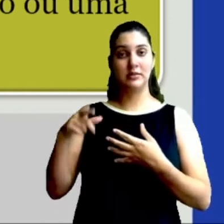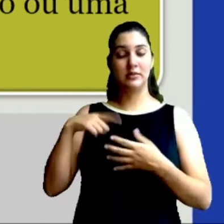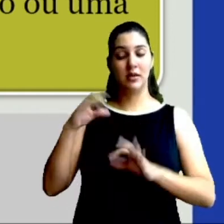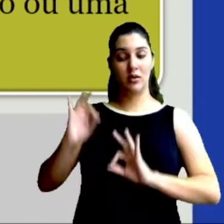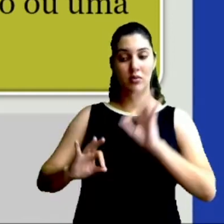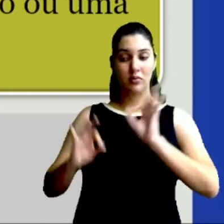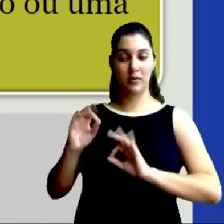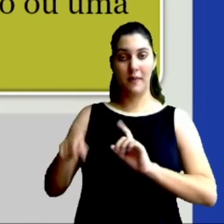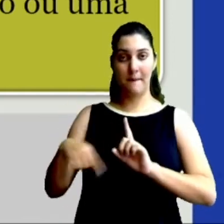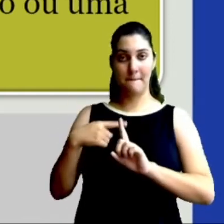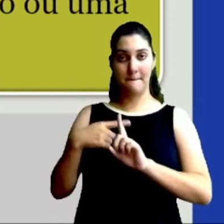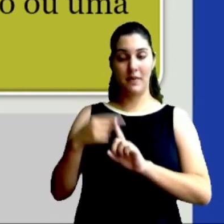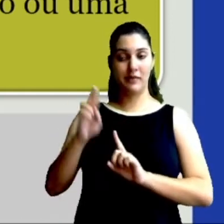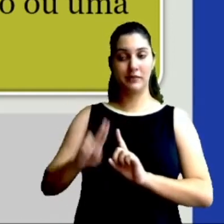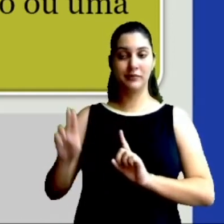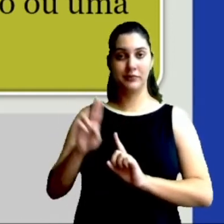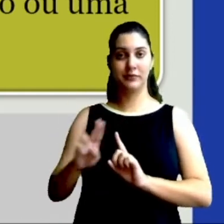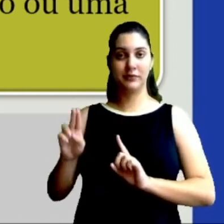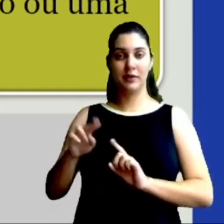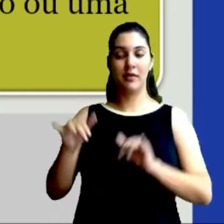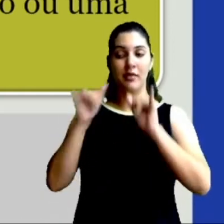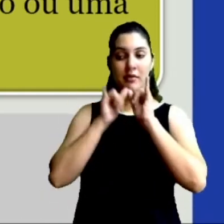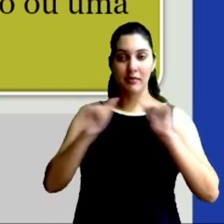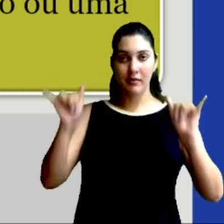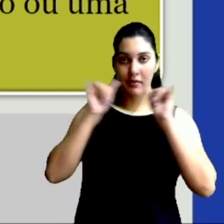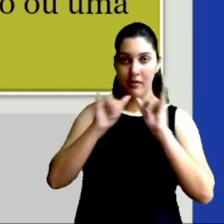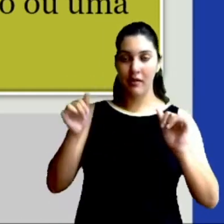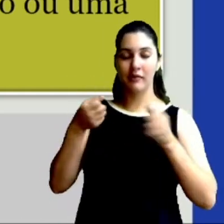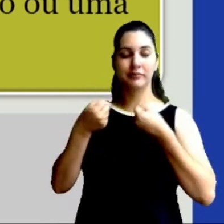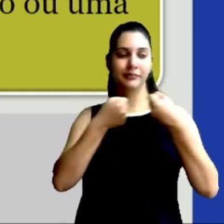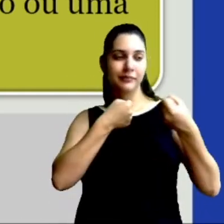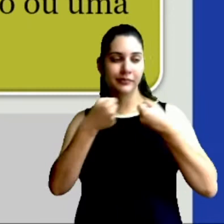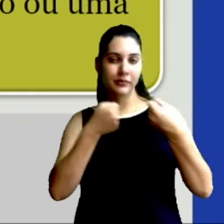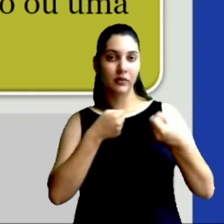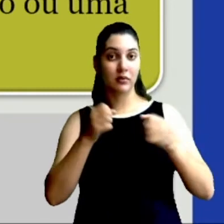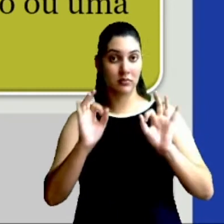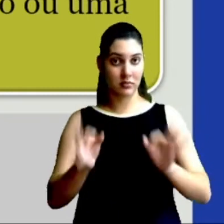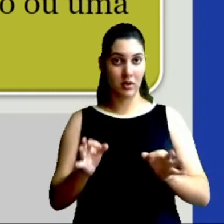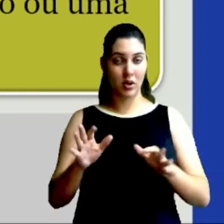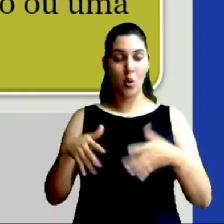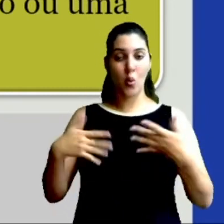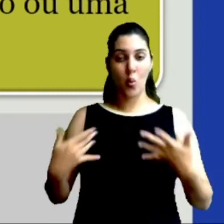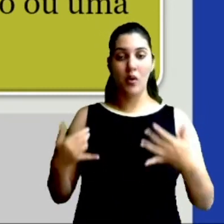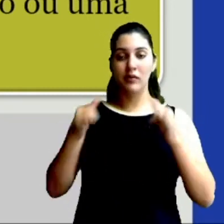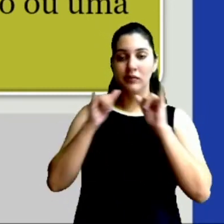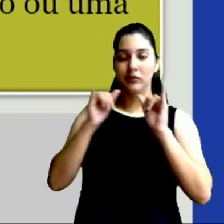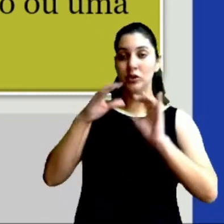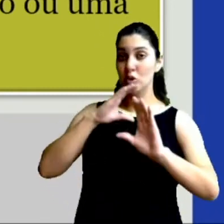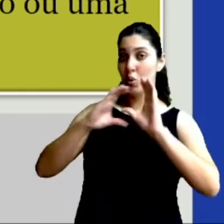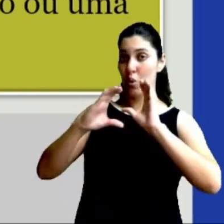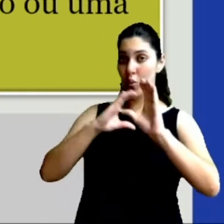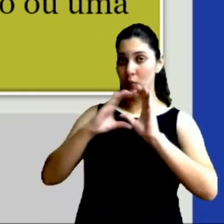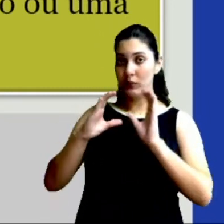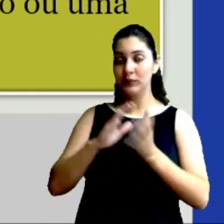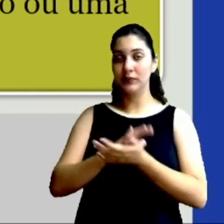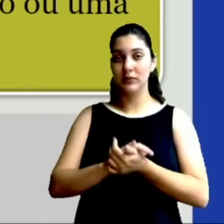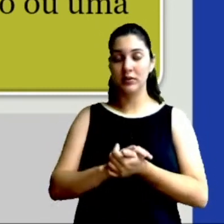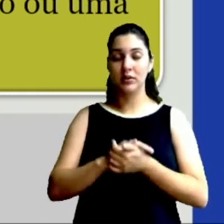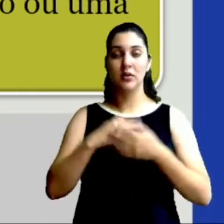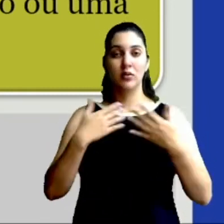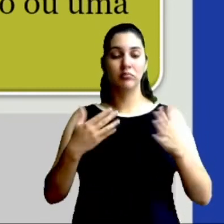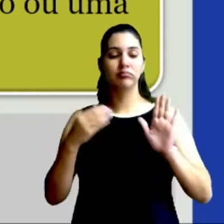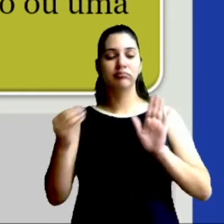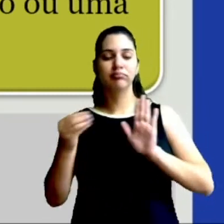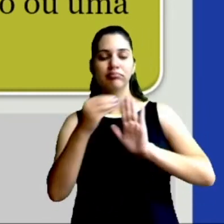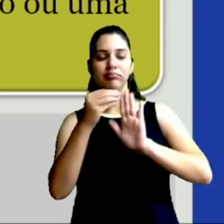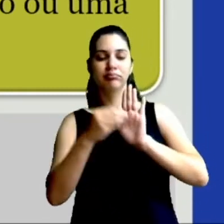é mais colocada em anúncios, em propagandas, tá? Quando a gente está falando de comunicação, de